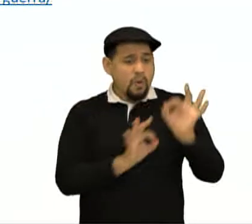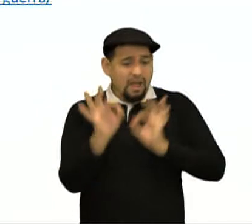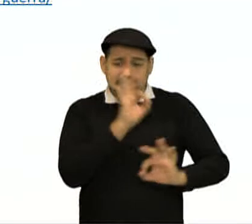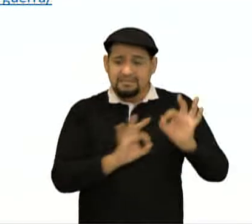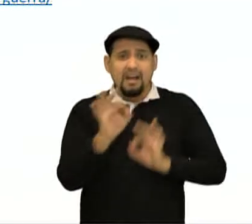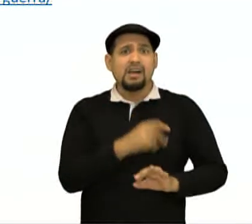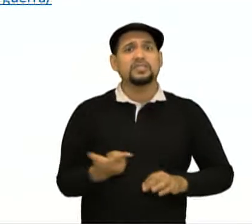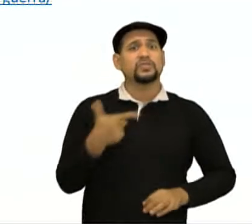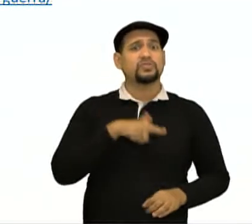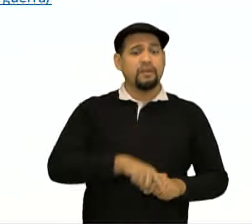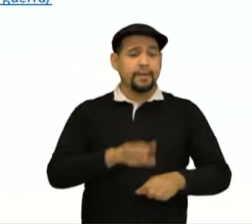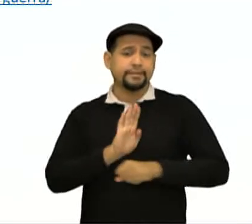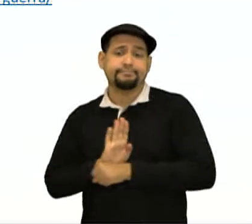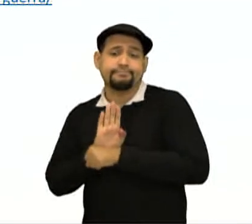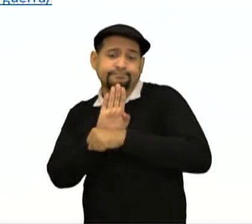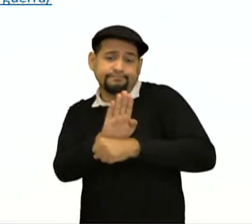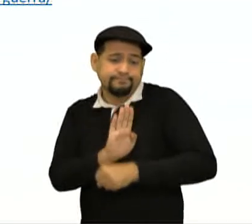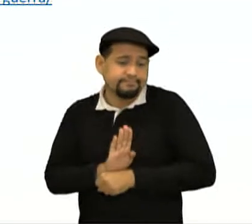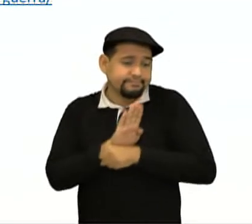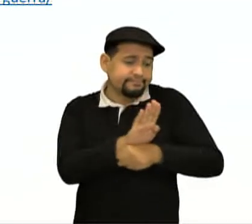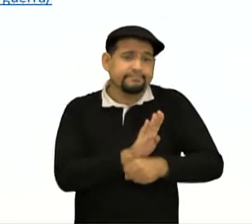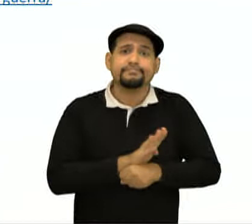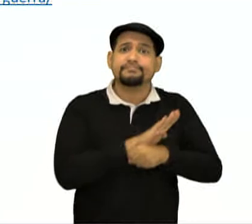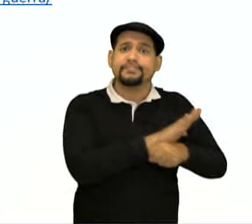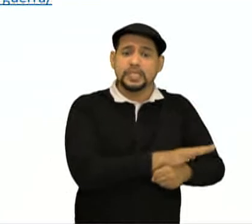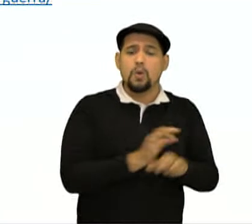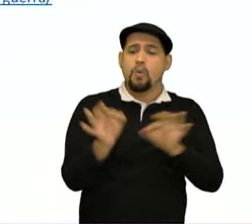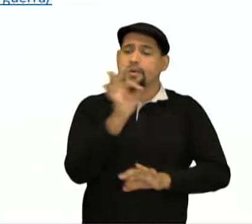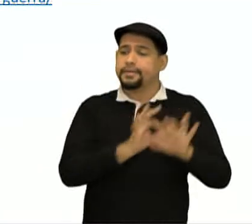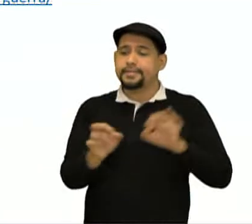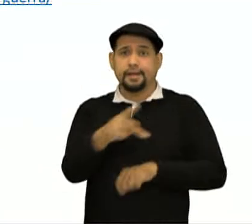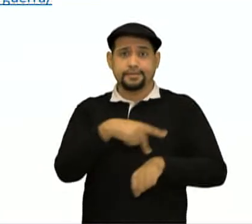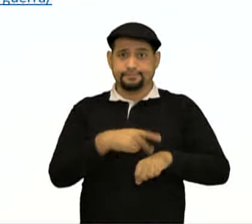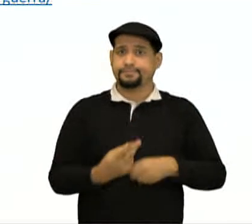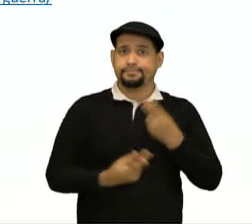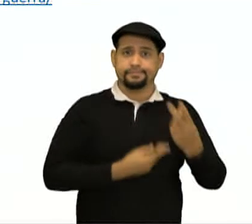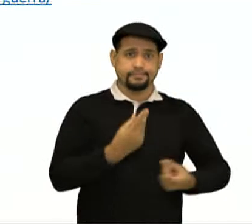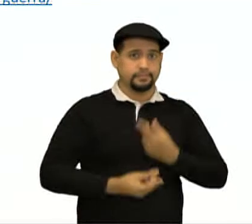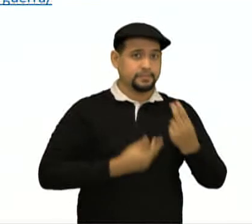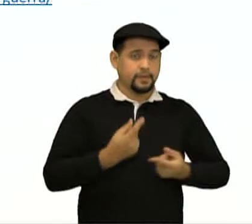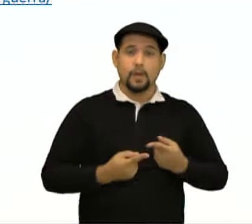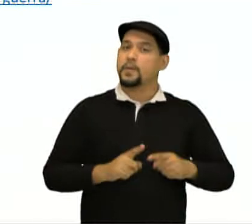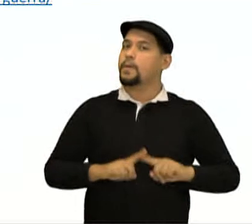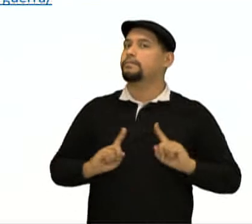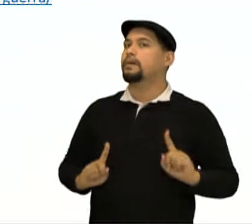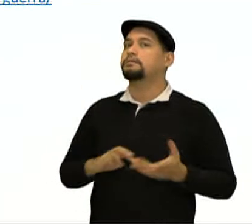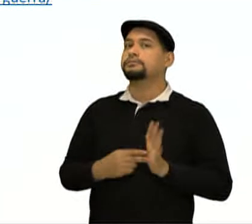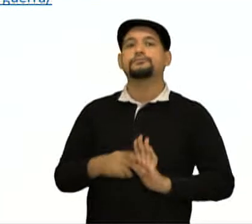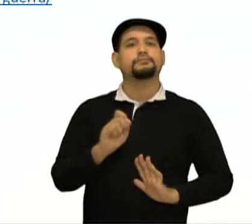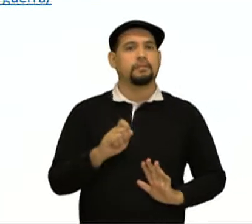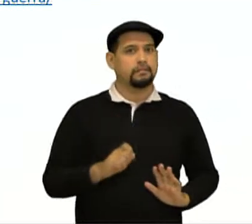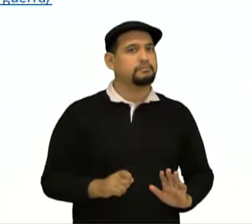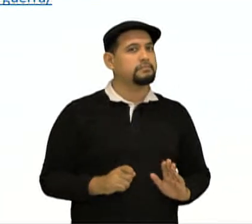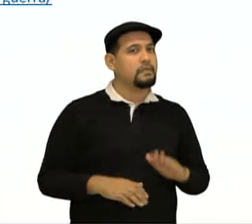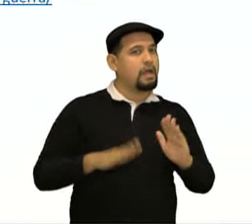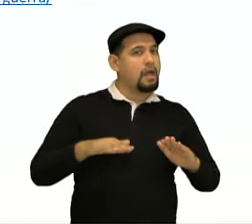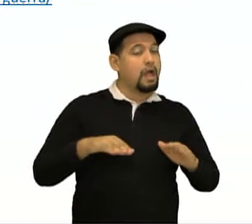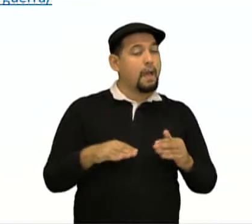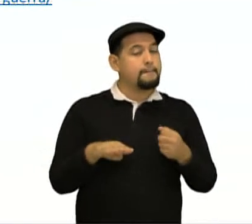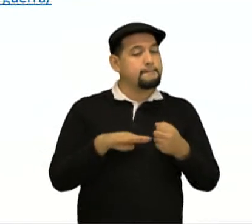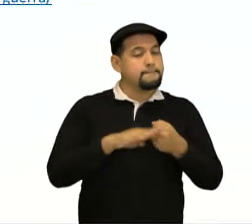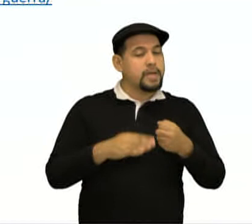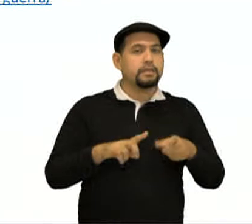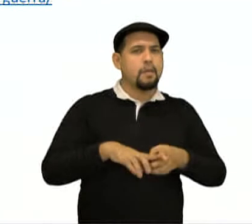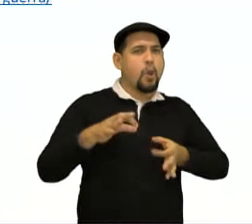organizarem para ajudar se no quesito reorganização Econômica Claro que isto a médio EA longo